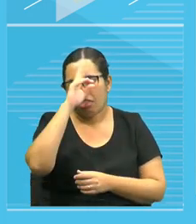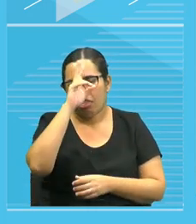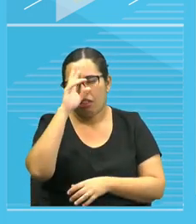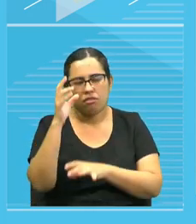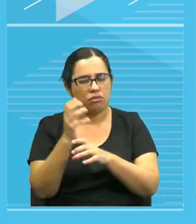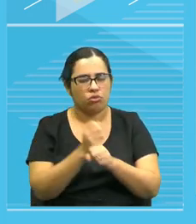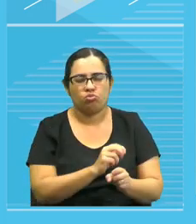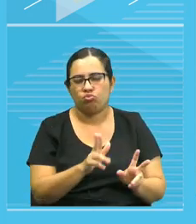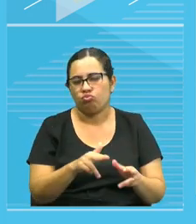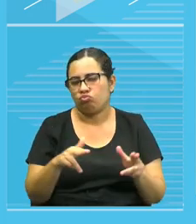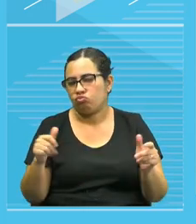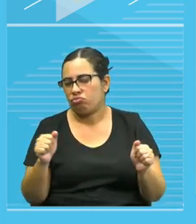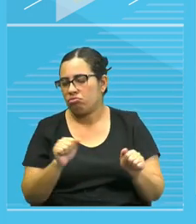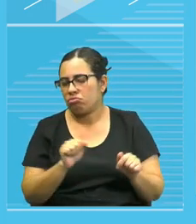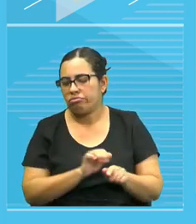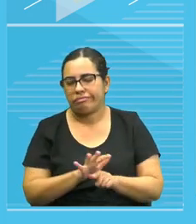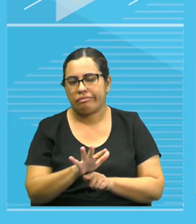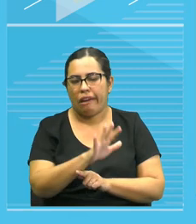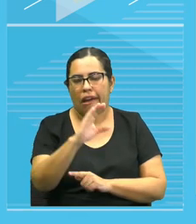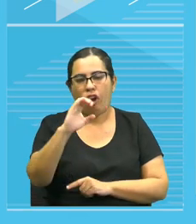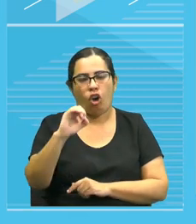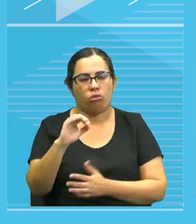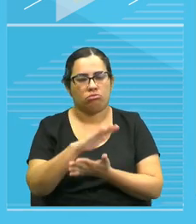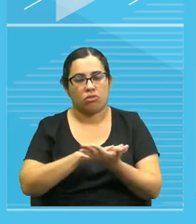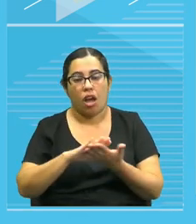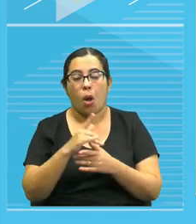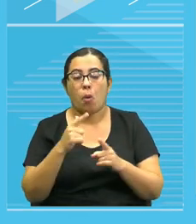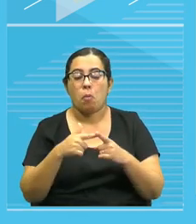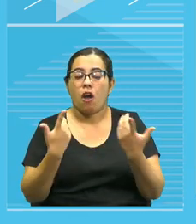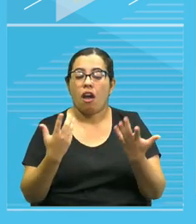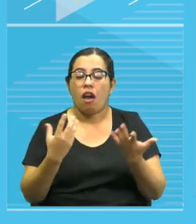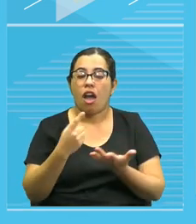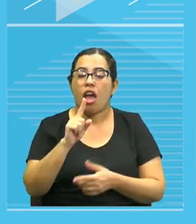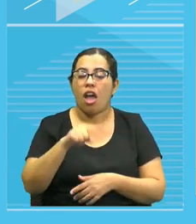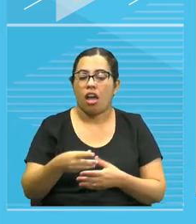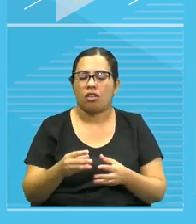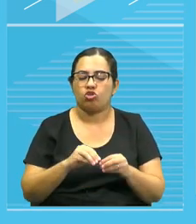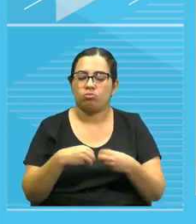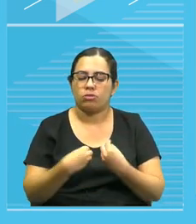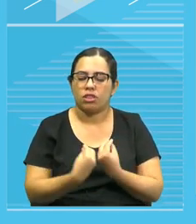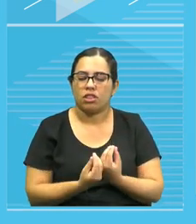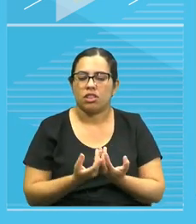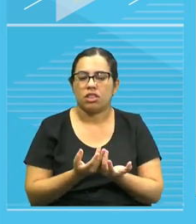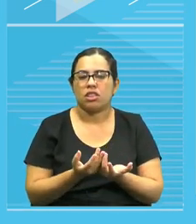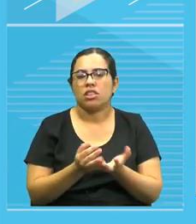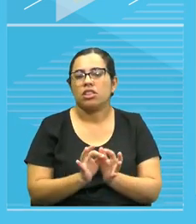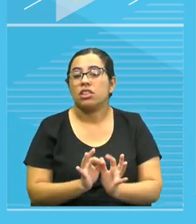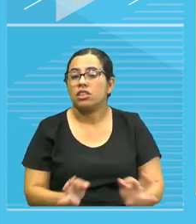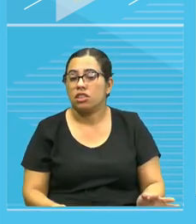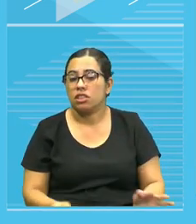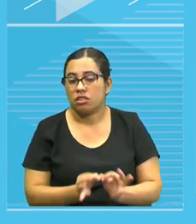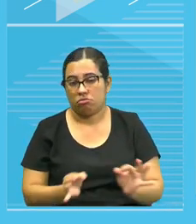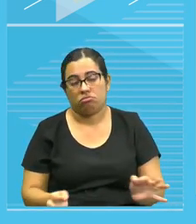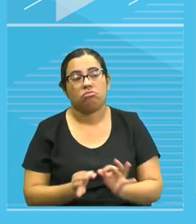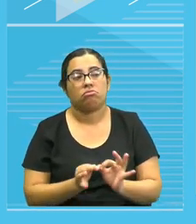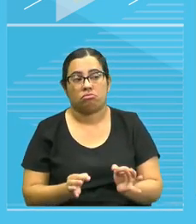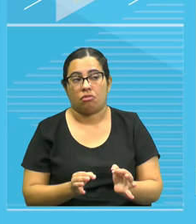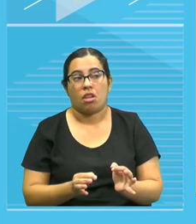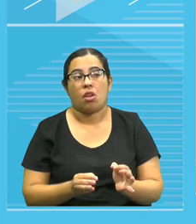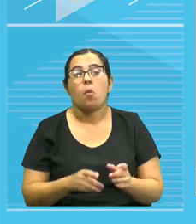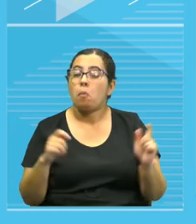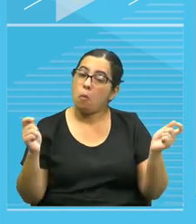você nunca vai botar o gás oxigênio porque a substância simples só participa e substâncias compostas tá